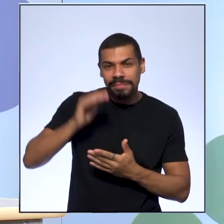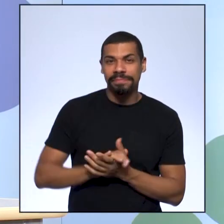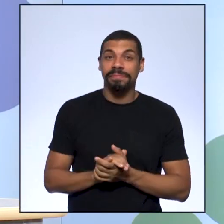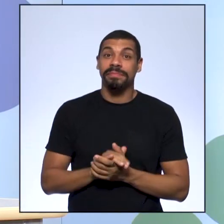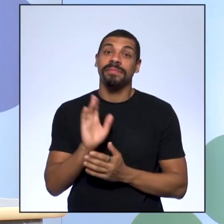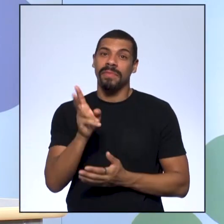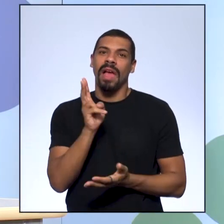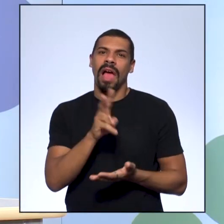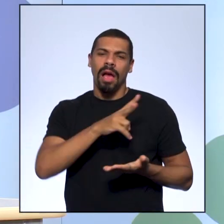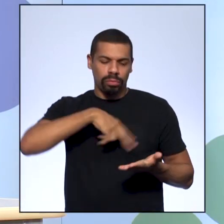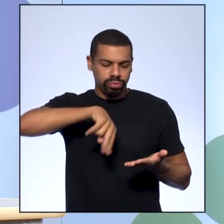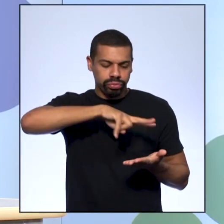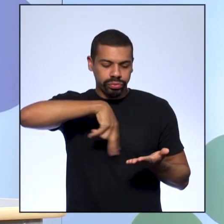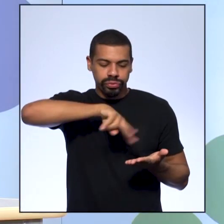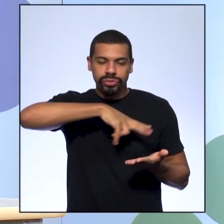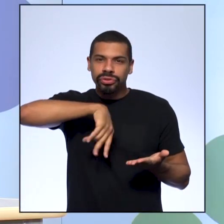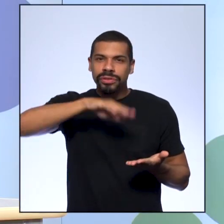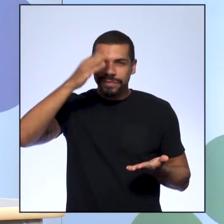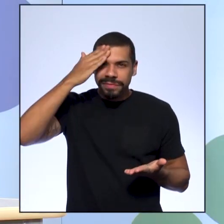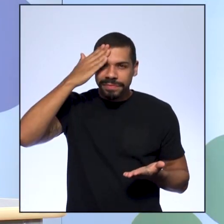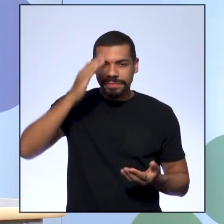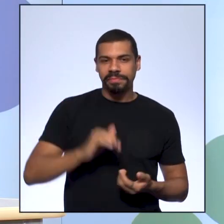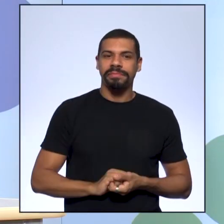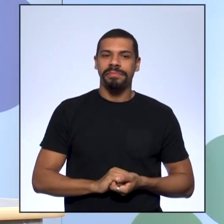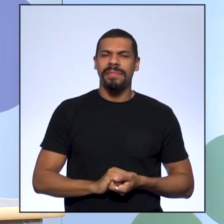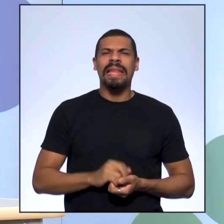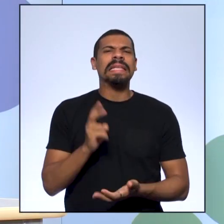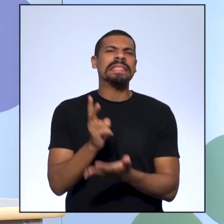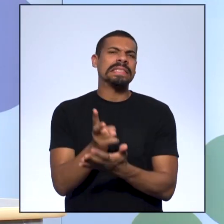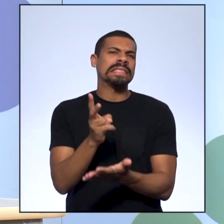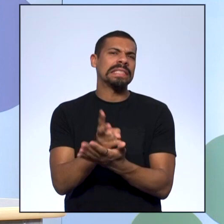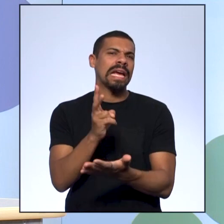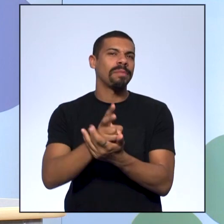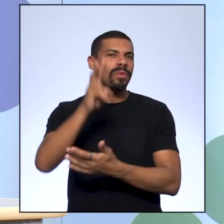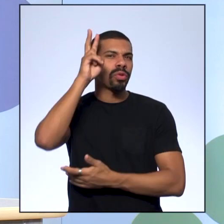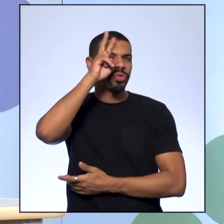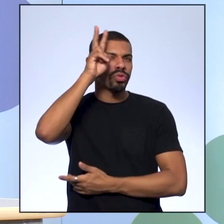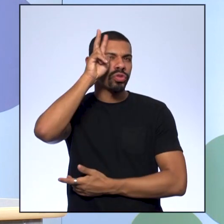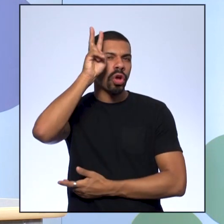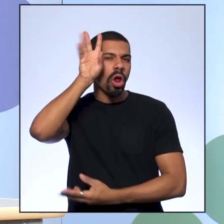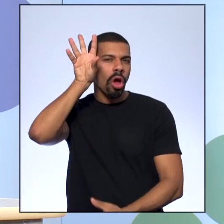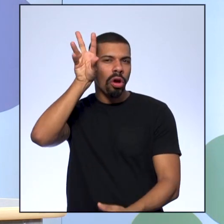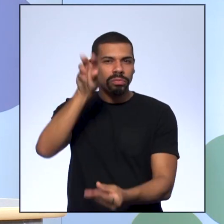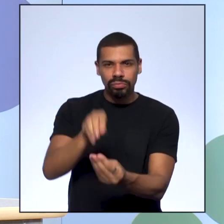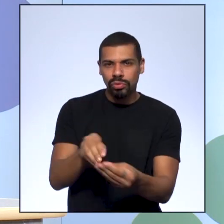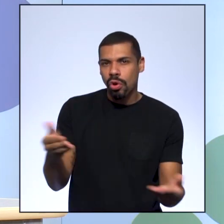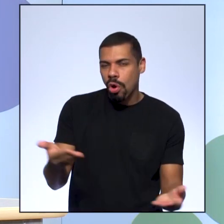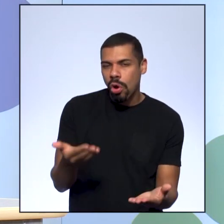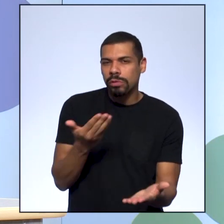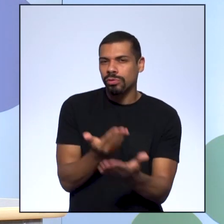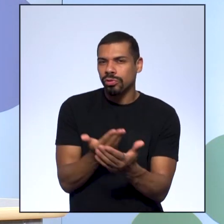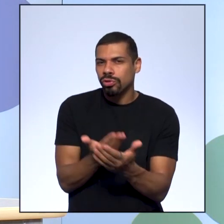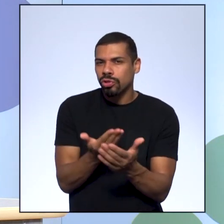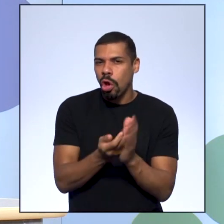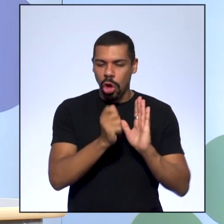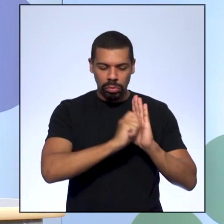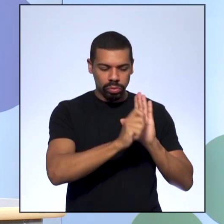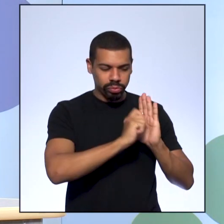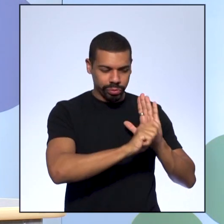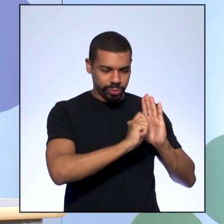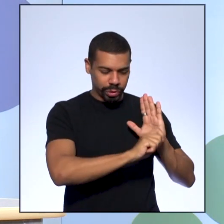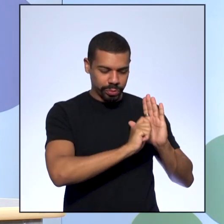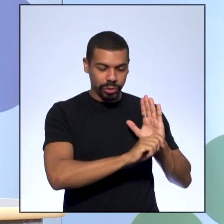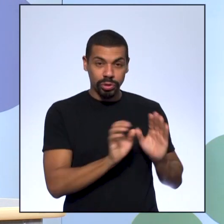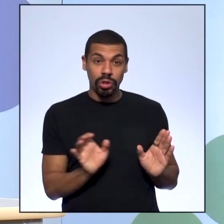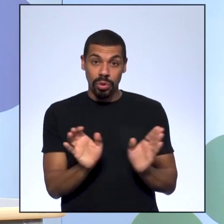né, professora Luiz? A história, ela sempre deixa uma permanência. Então, nós, hoje, estudando aí a forma de escrita desses povos egípcios antigos, nós percebemos